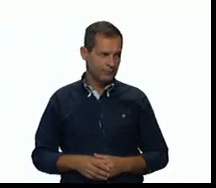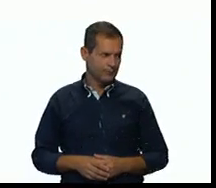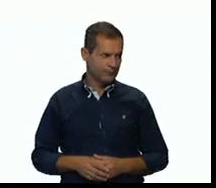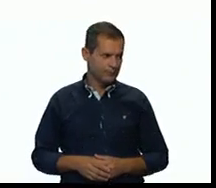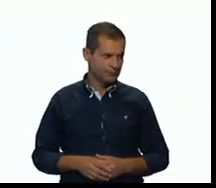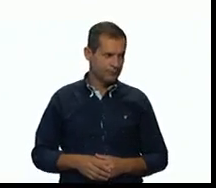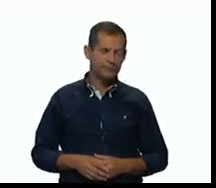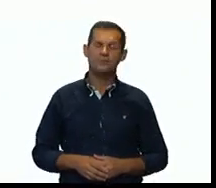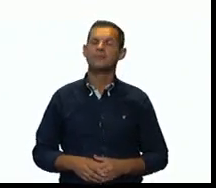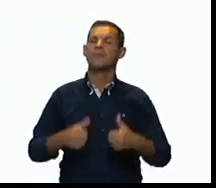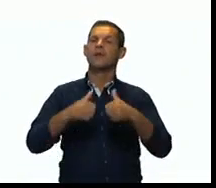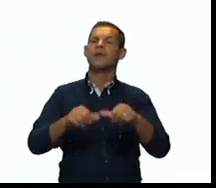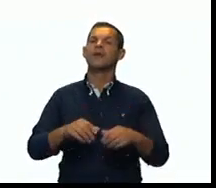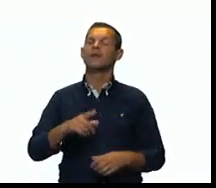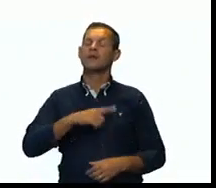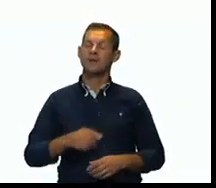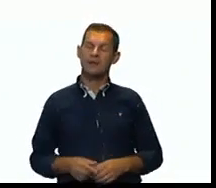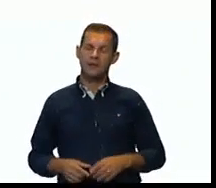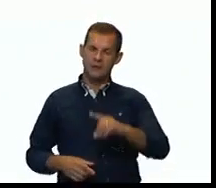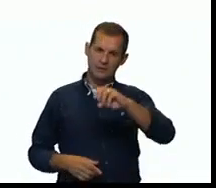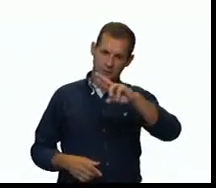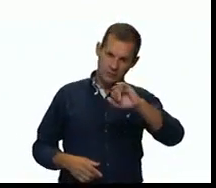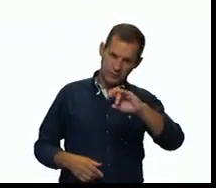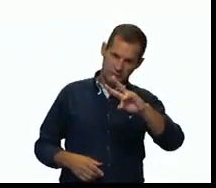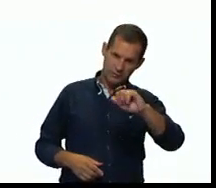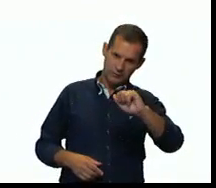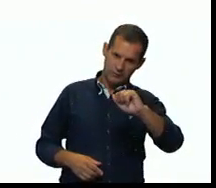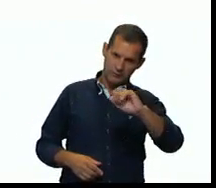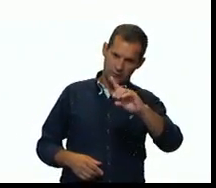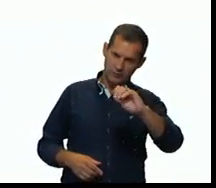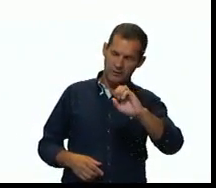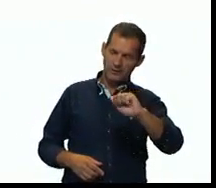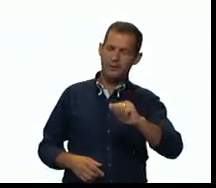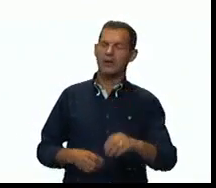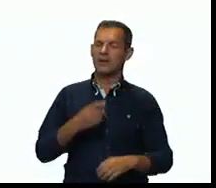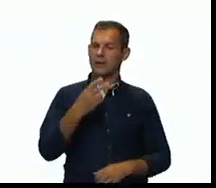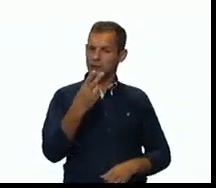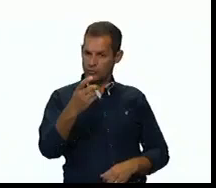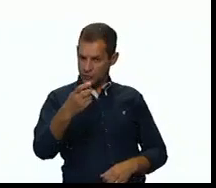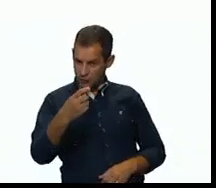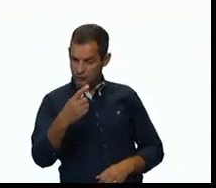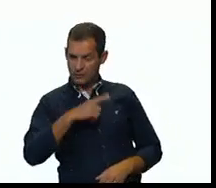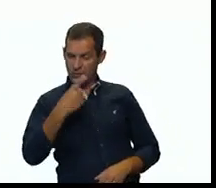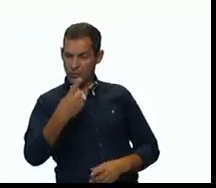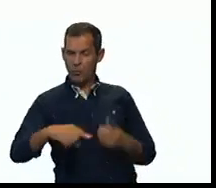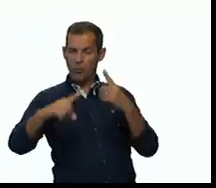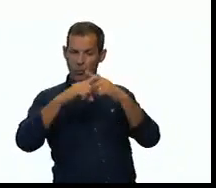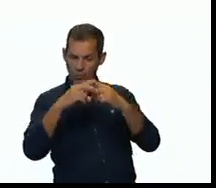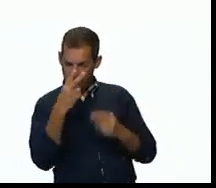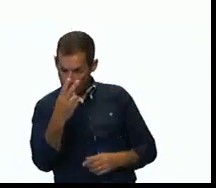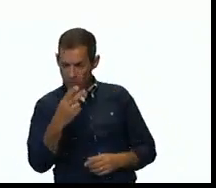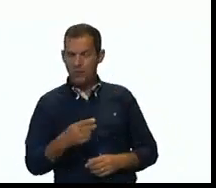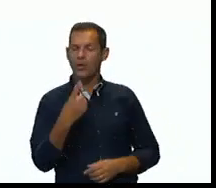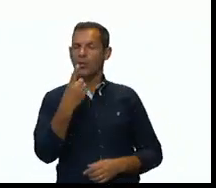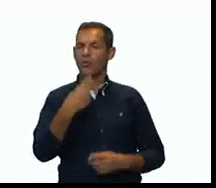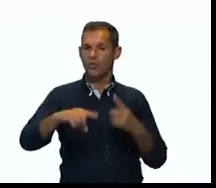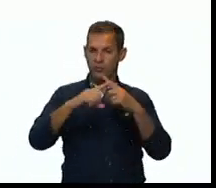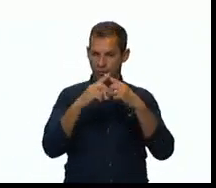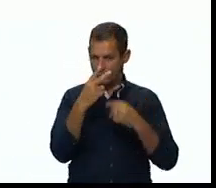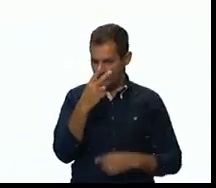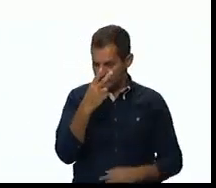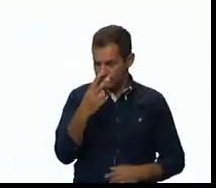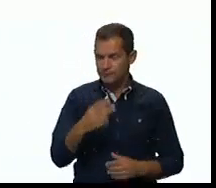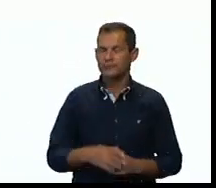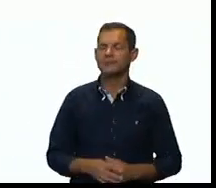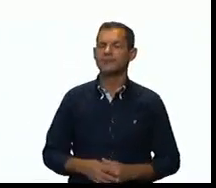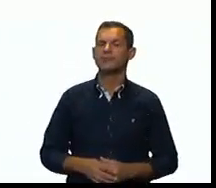de 2x mais c, derivada de 2x, aqui nós temos o 1. O 1 vai multiplicar o 2, então 1 vezes